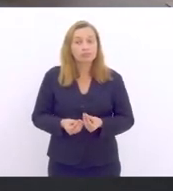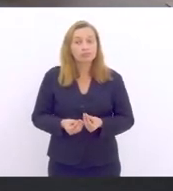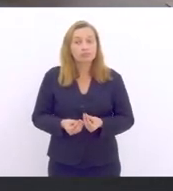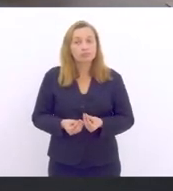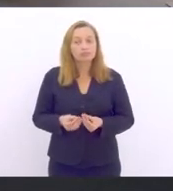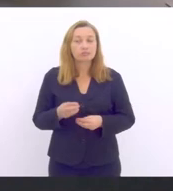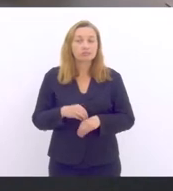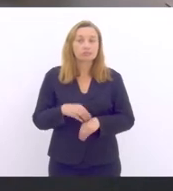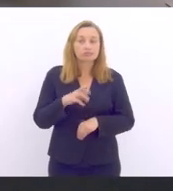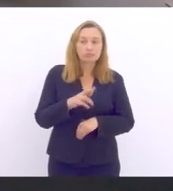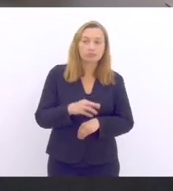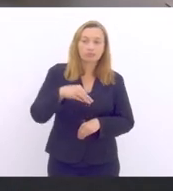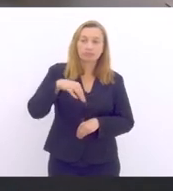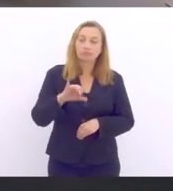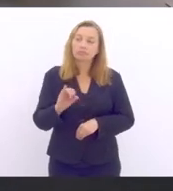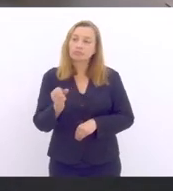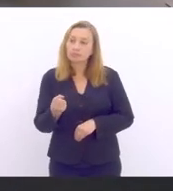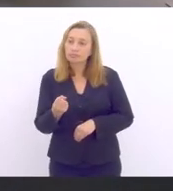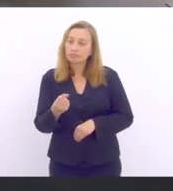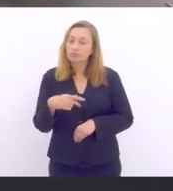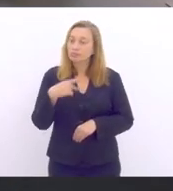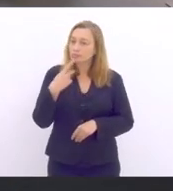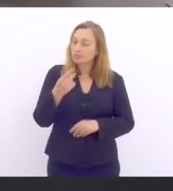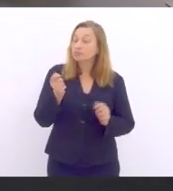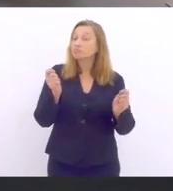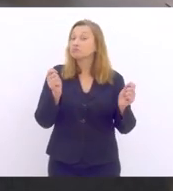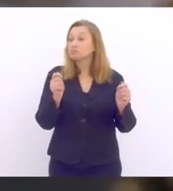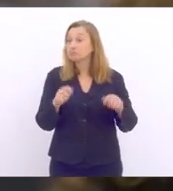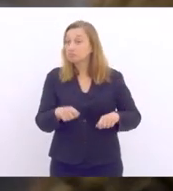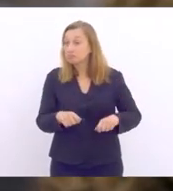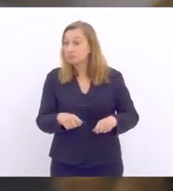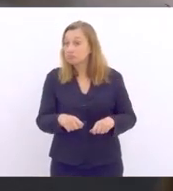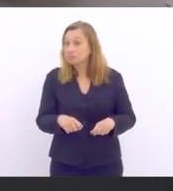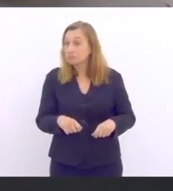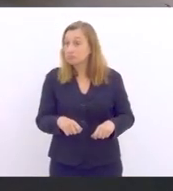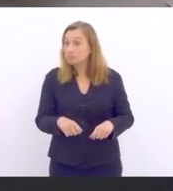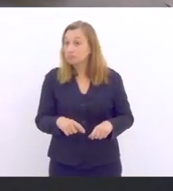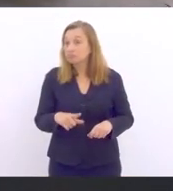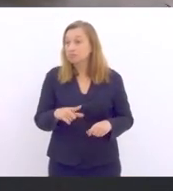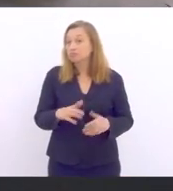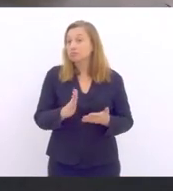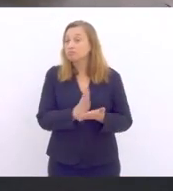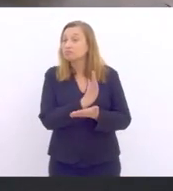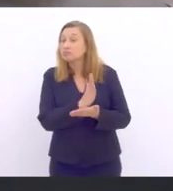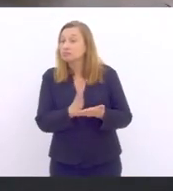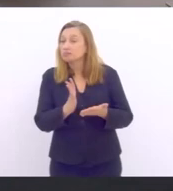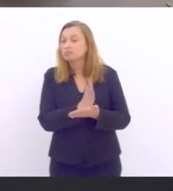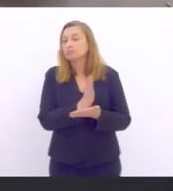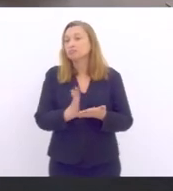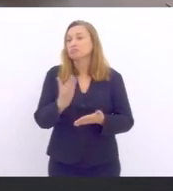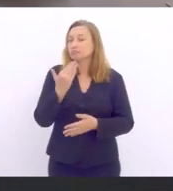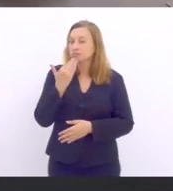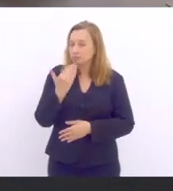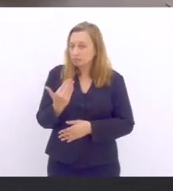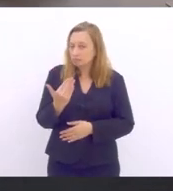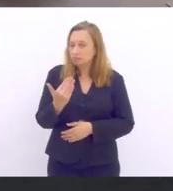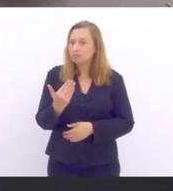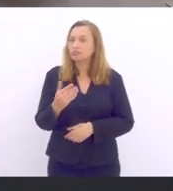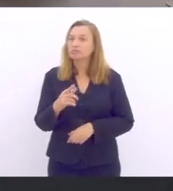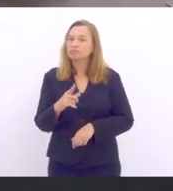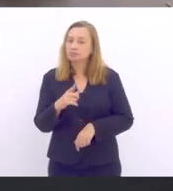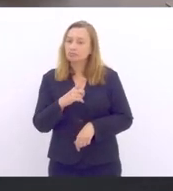o doutor Marcos Leal levantou a possibilidade de alguns, eu pediria que, em algum